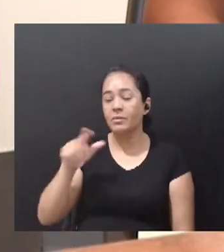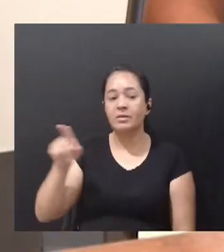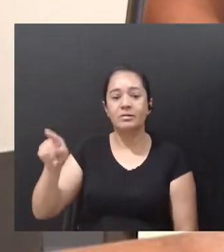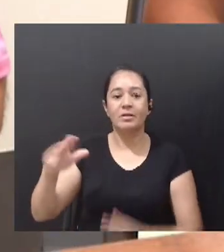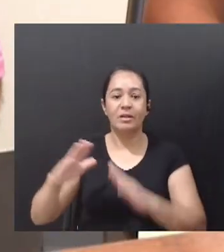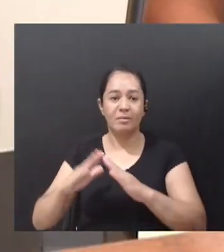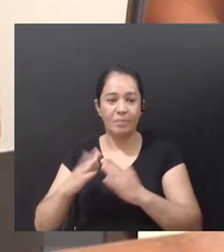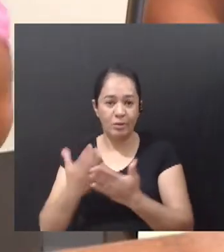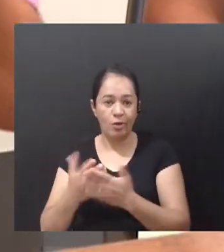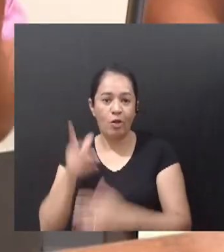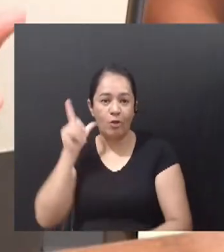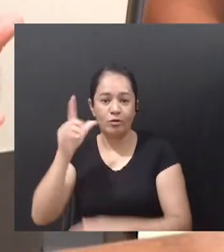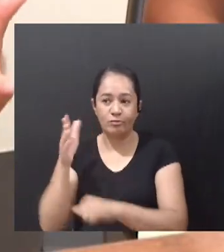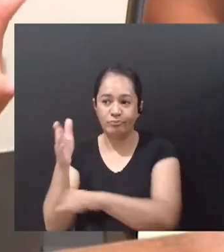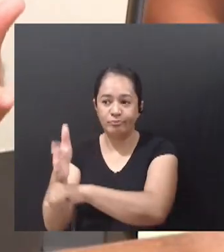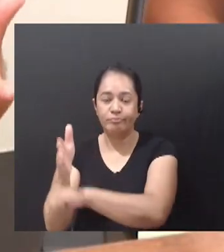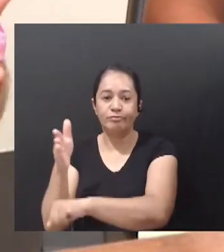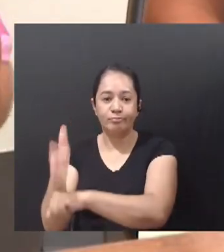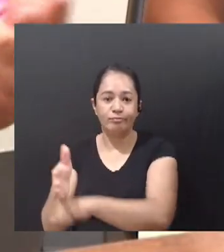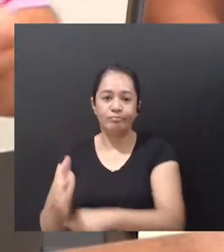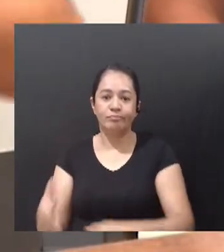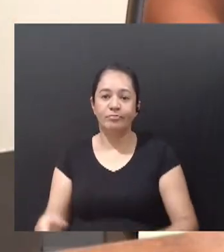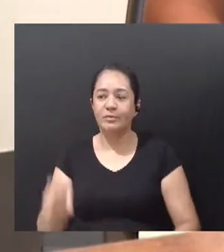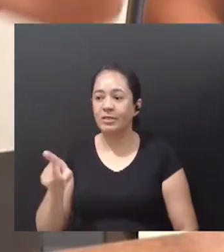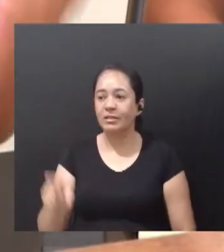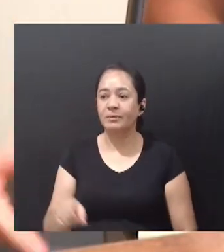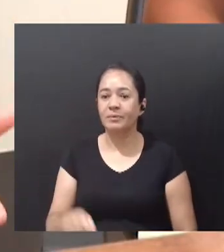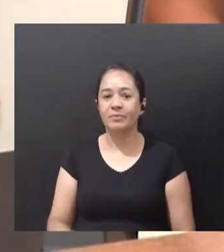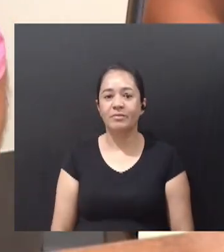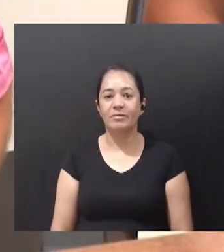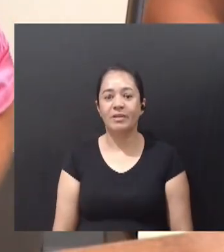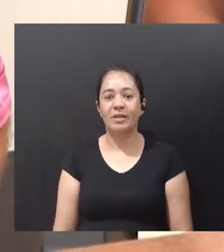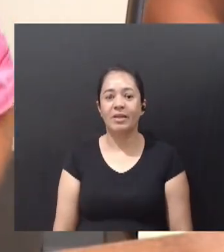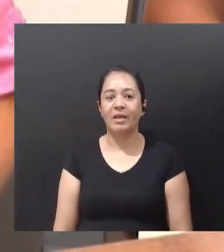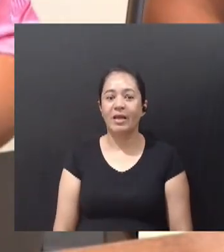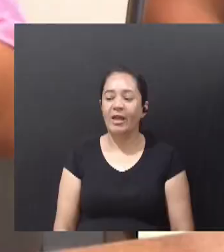Tipo assim, né? Ela que puxou o bonde, na verdade, ela que foi a